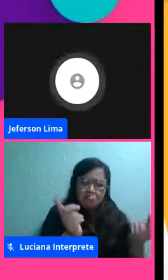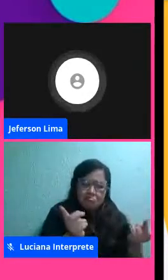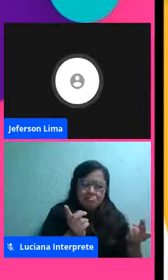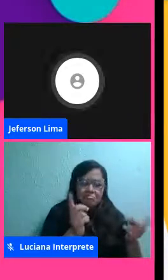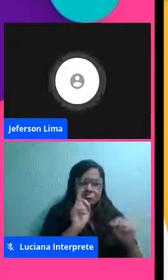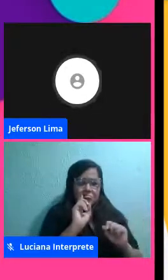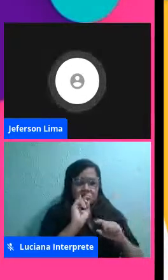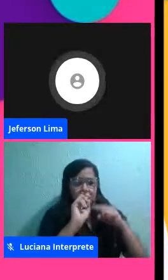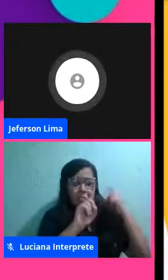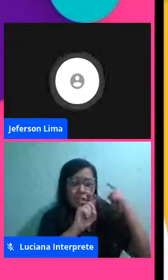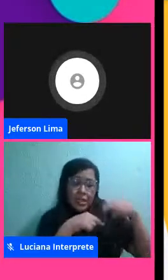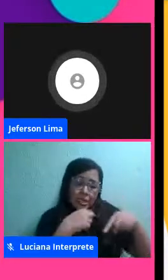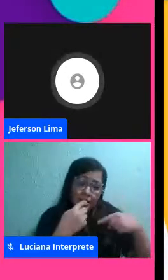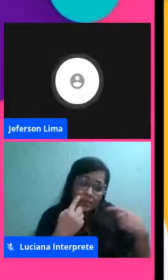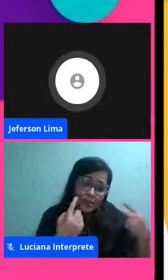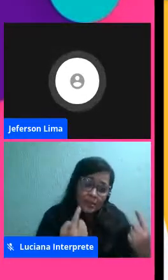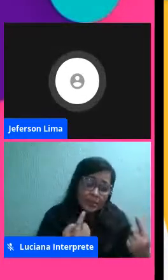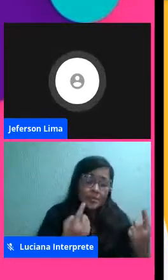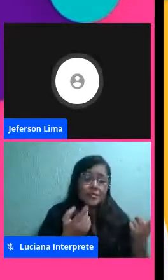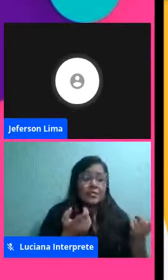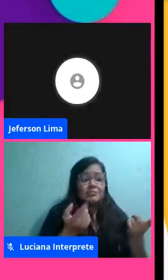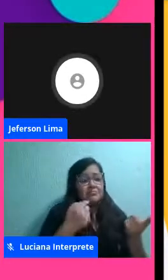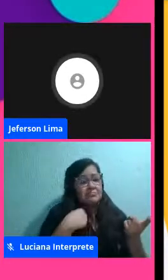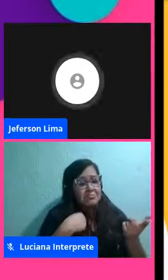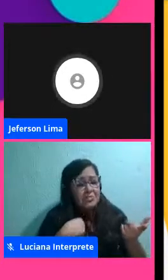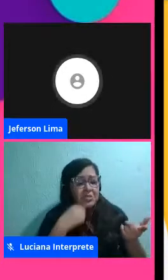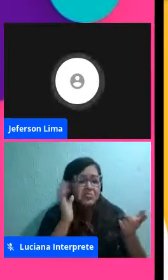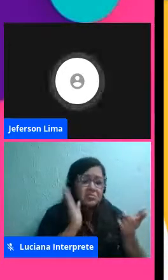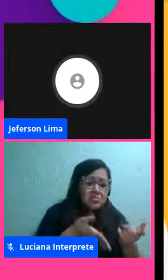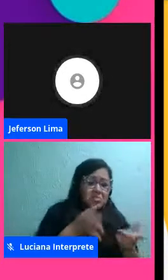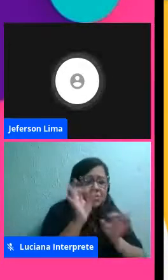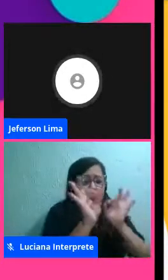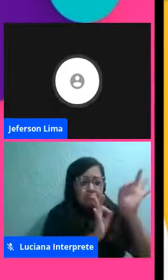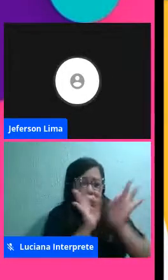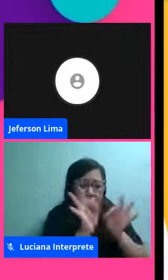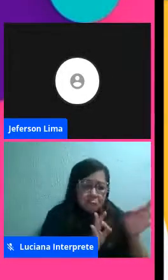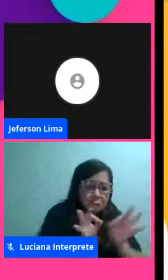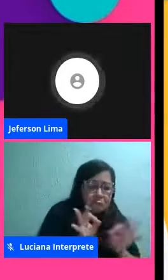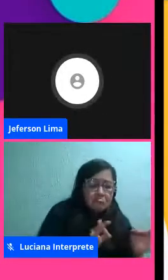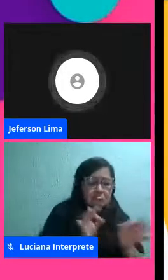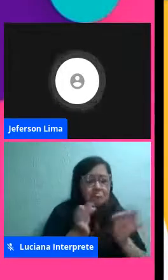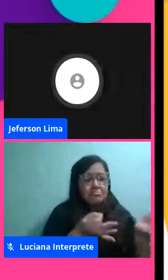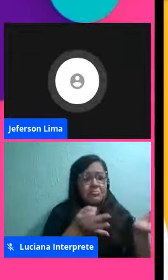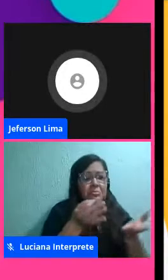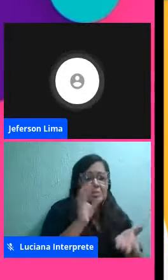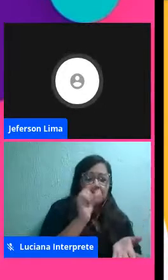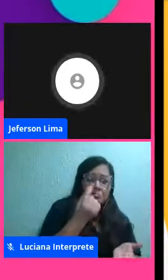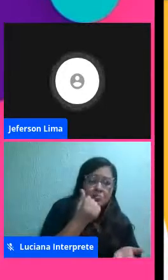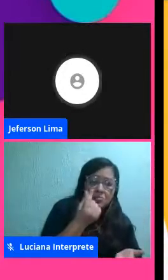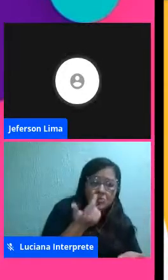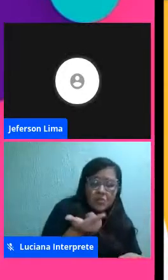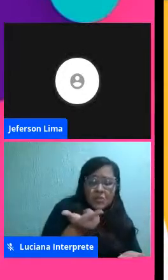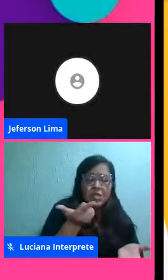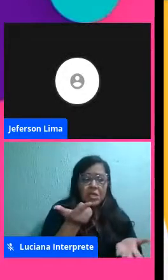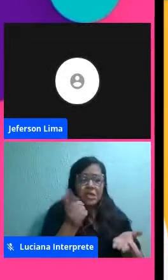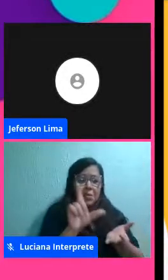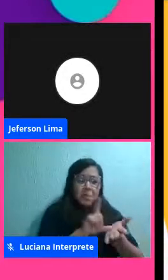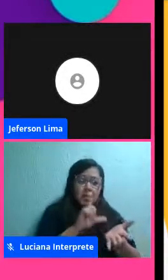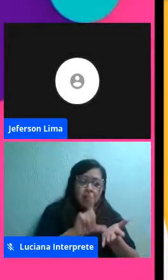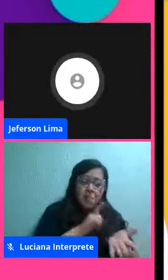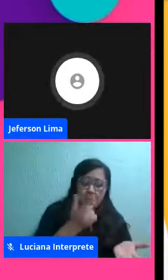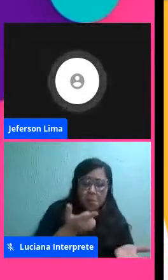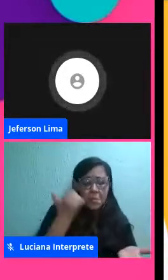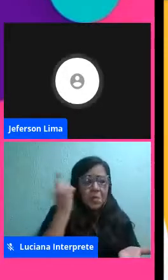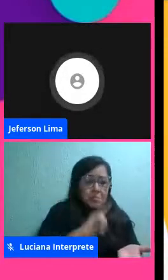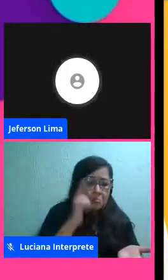ela condiz com o meu planejamento, né, orçamentário aqui no final das contas. A gente quer criar aplicações simples no final das contas.